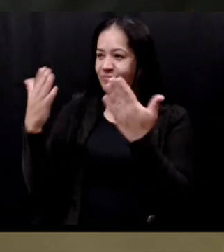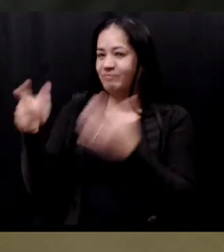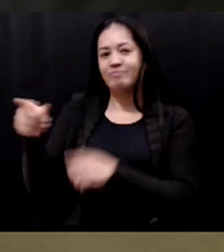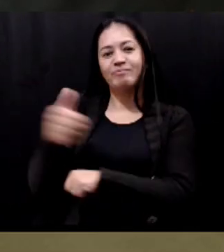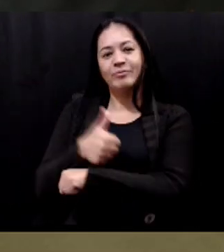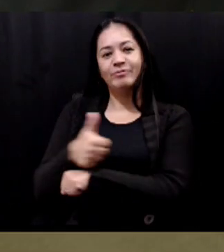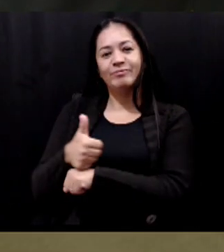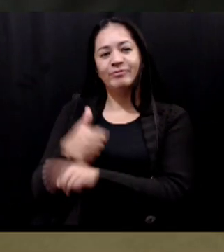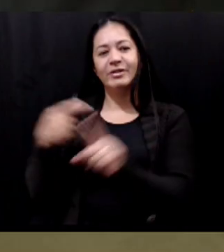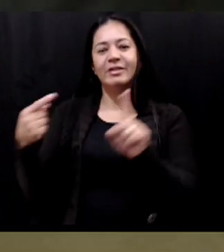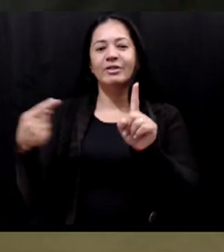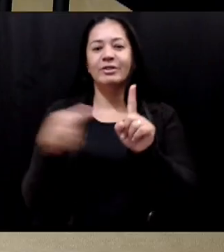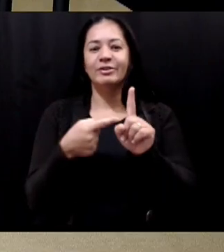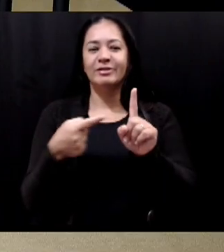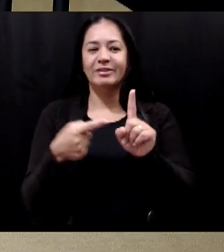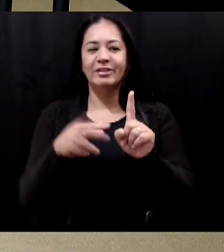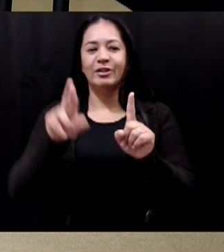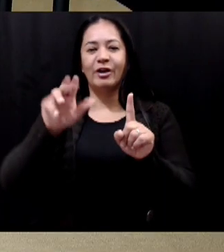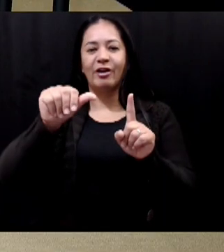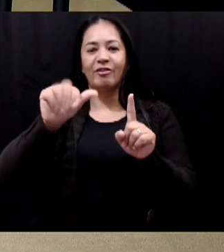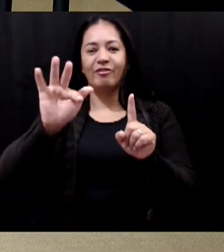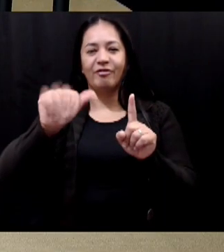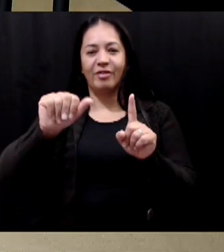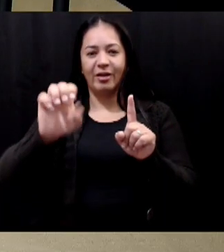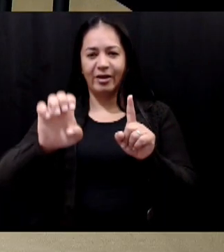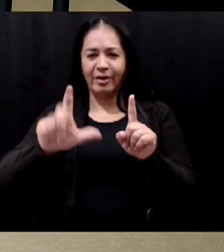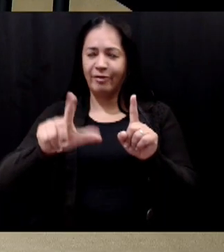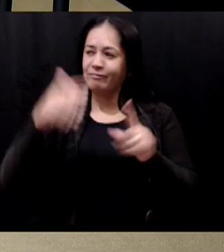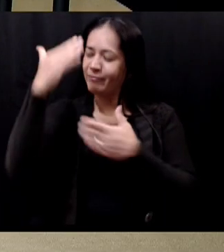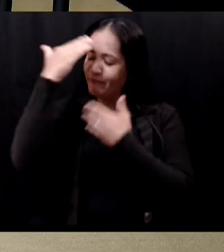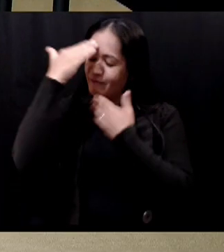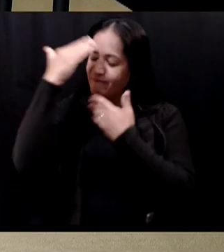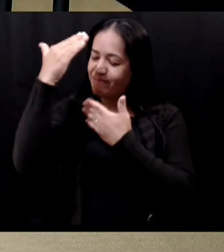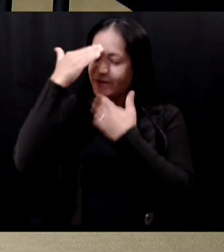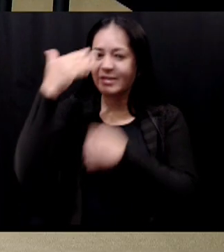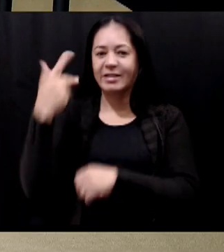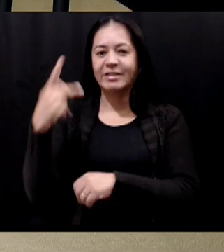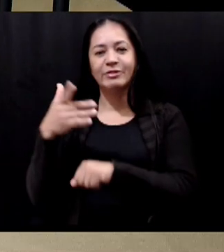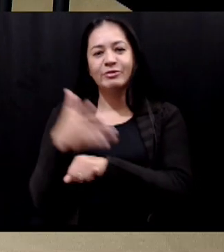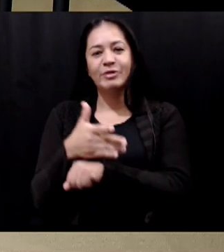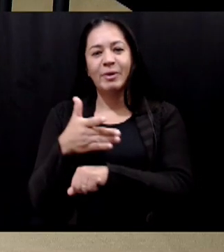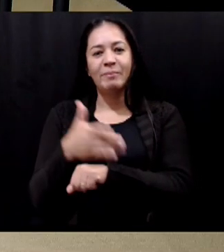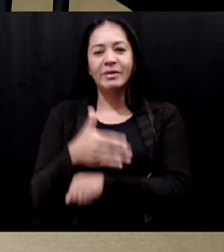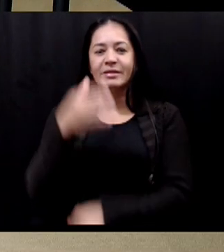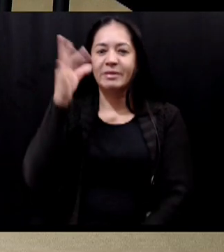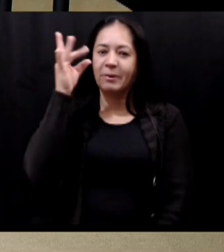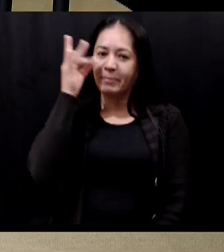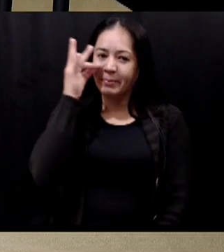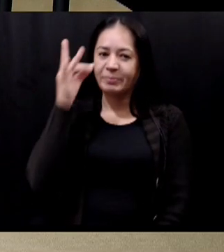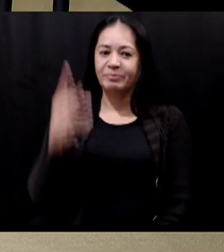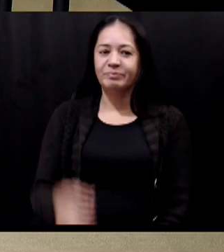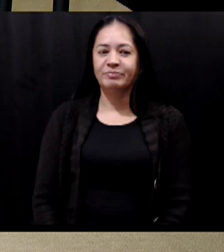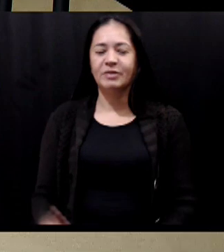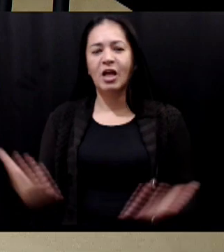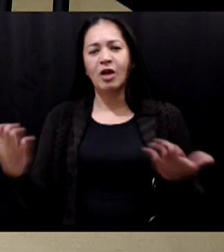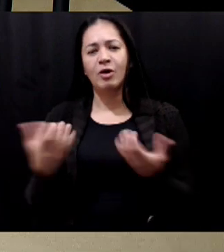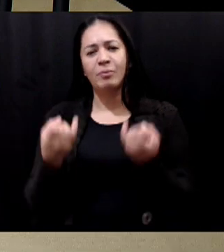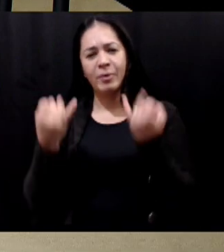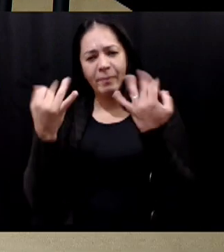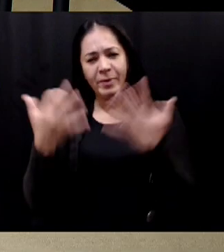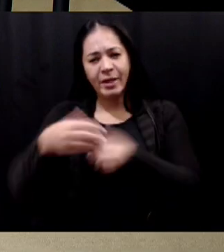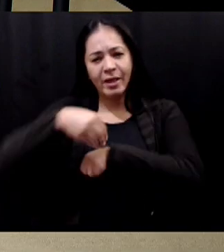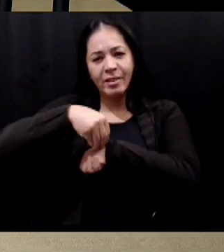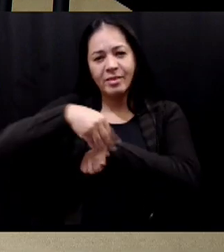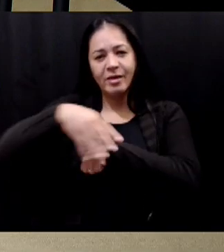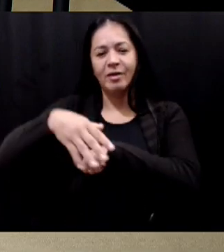aqui no nosso programa. Rafael, muito obrigada pela sua participação, sua presença, né? Deixa uma fala, uma dica para as